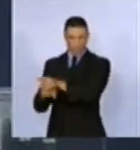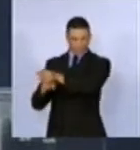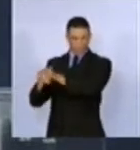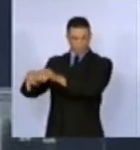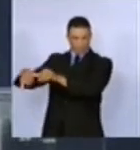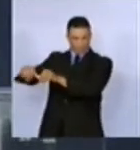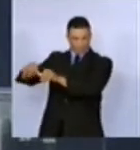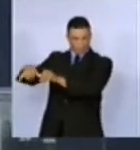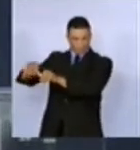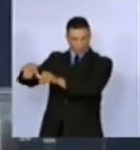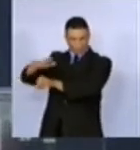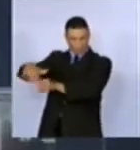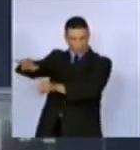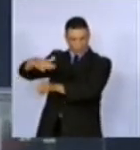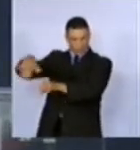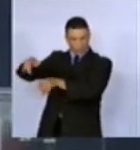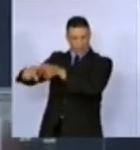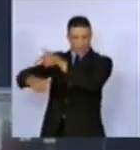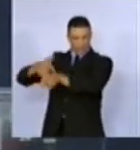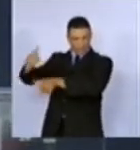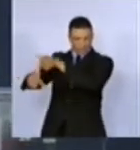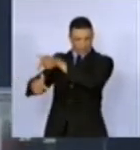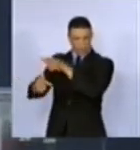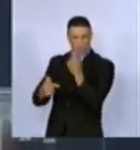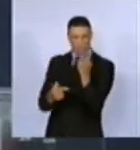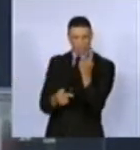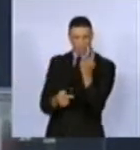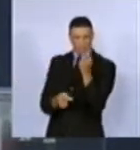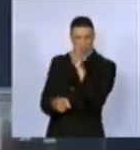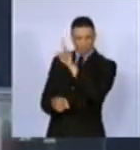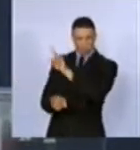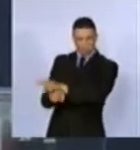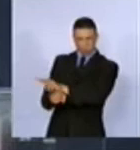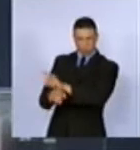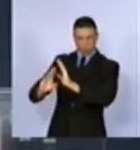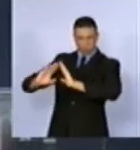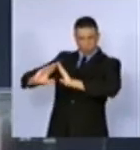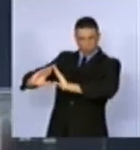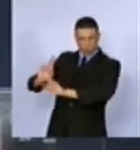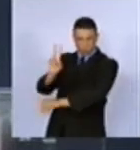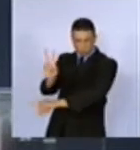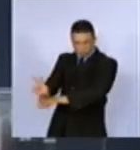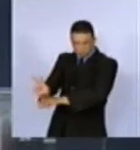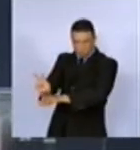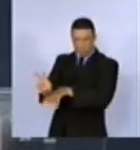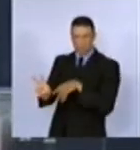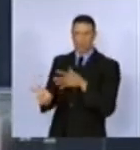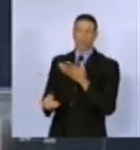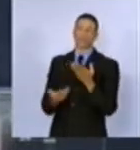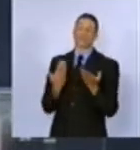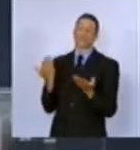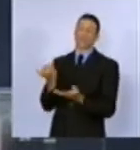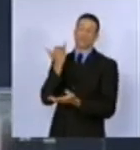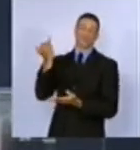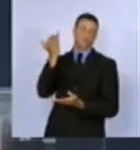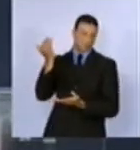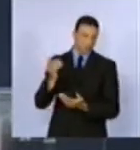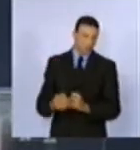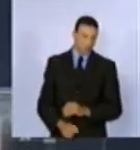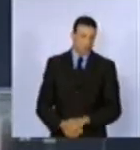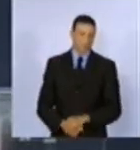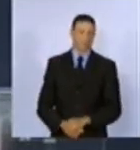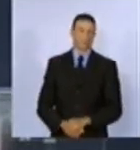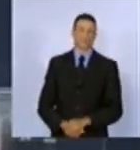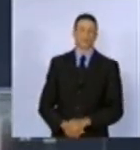eu diria até que nós procuramos Extra a a a questão creditícia